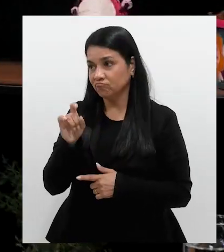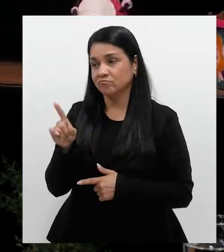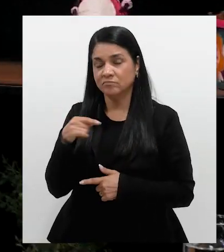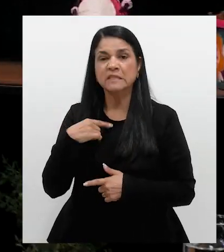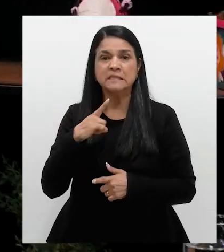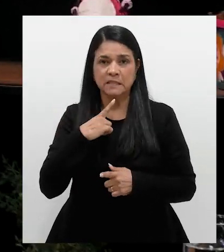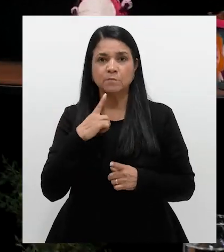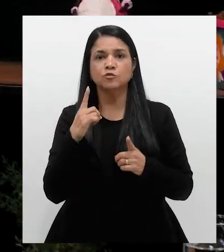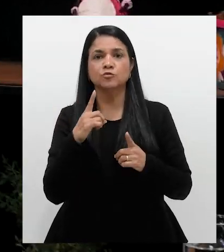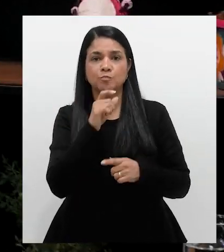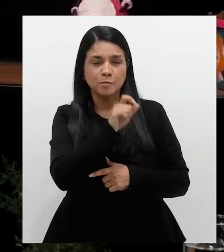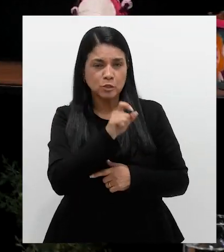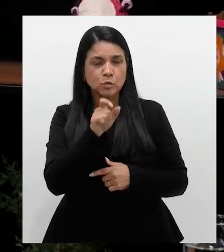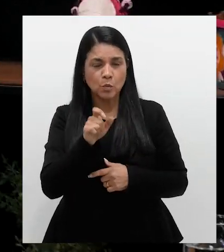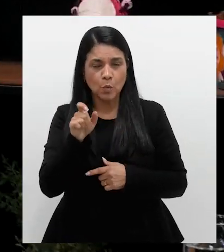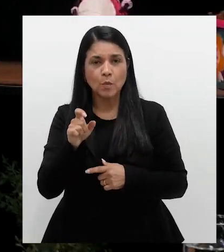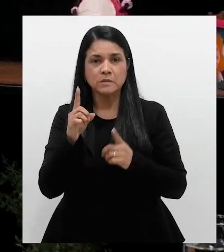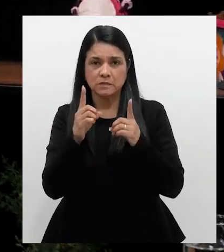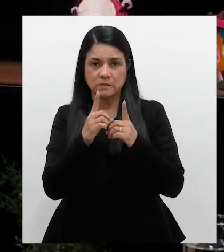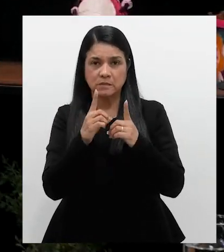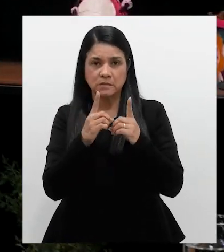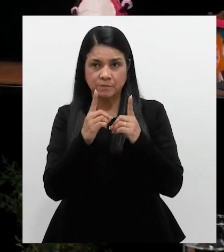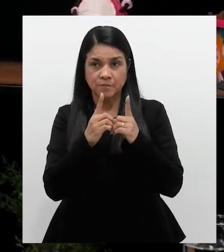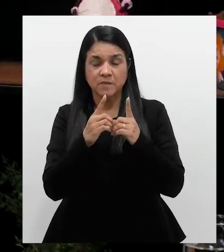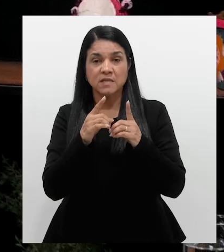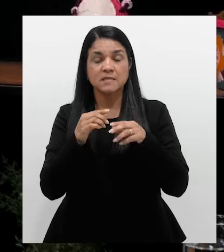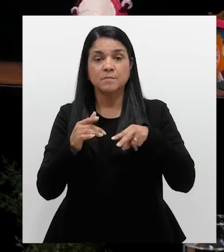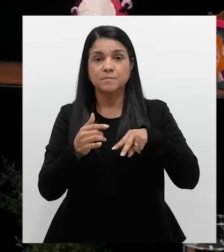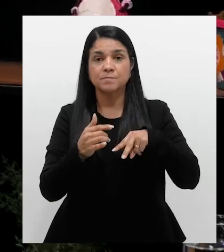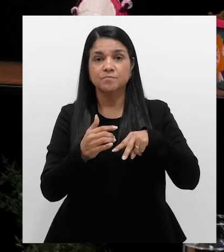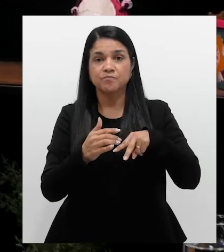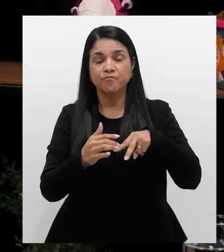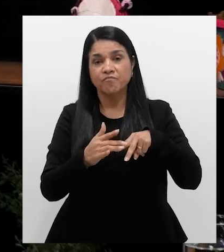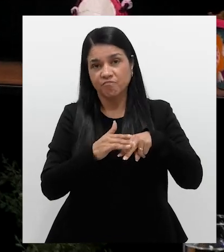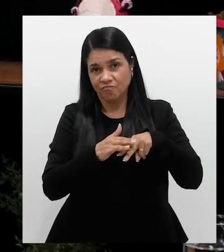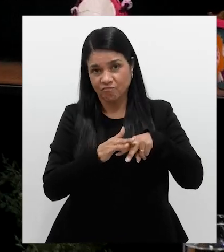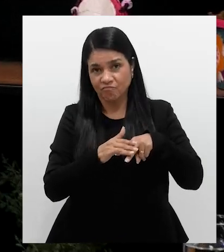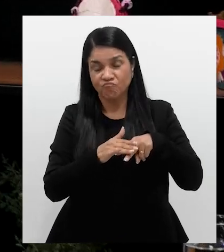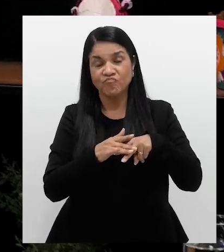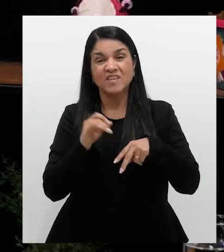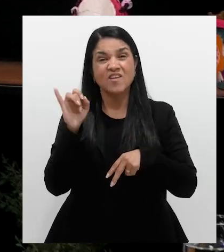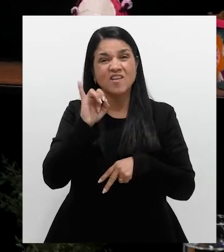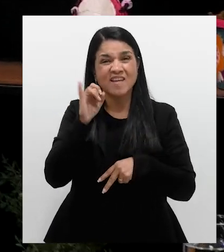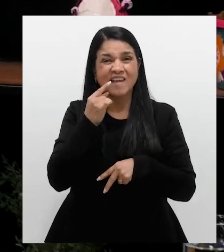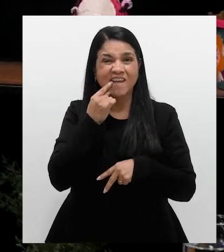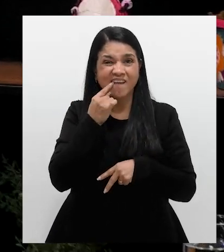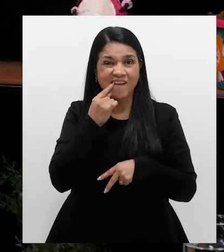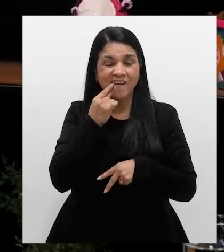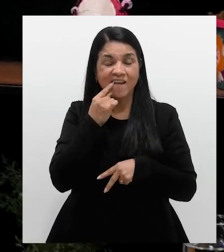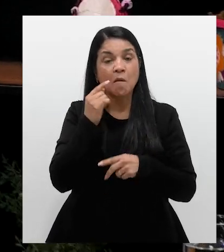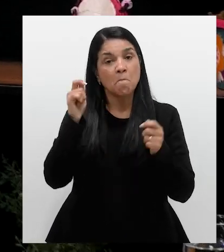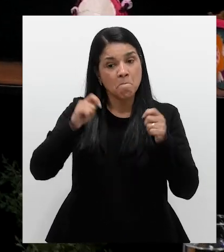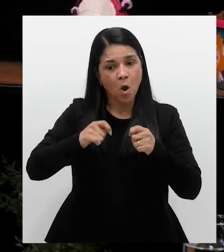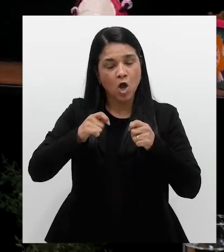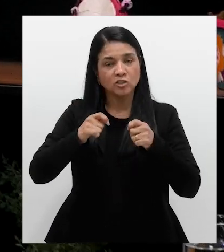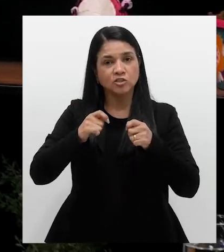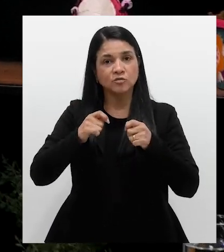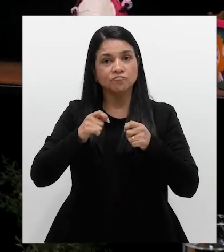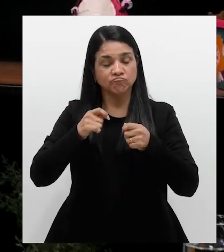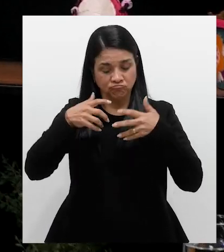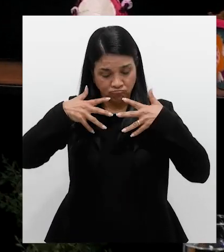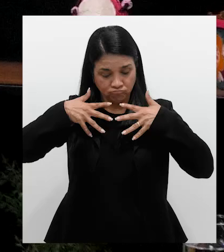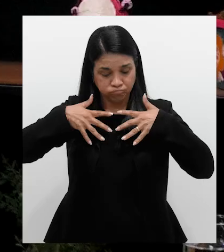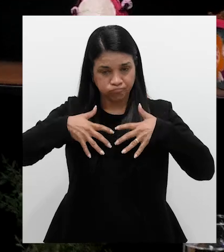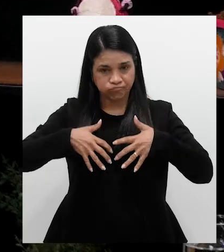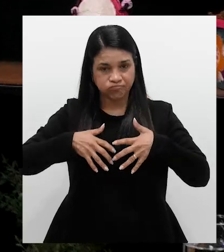pacientes que por exemplo, você tem um foco infeccioso, né, um foco dentário infeccioso, e esse foco pode evoluir para uma